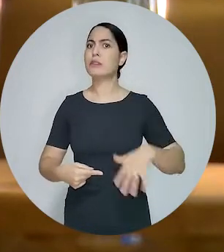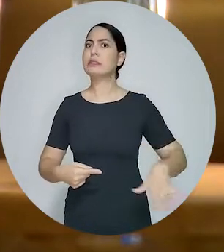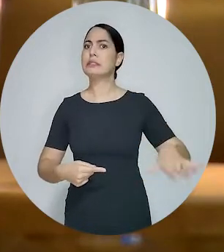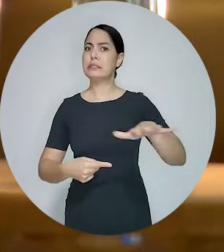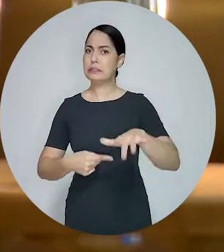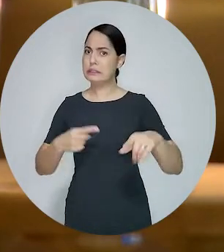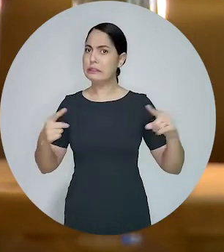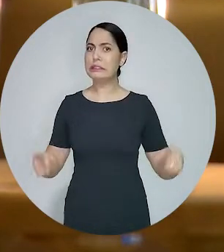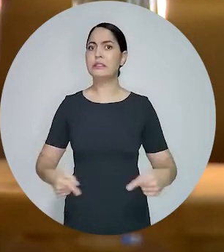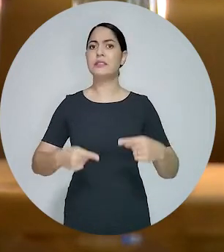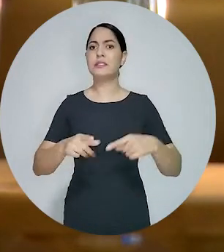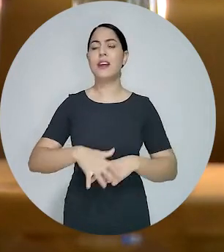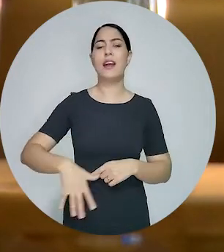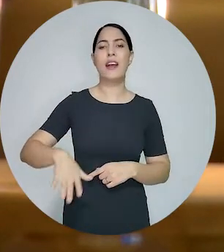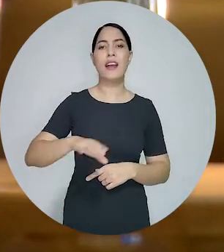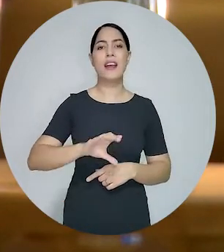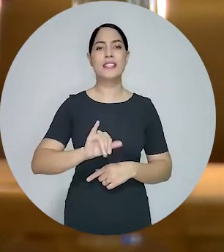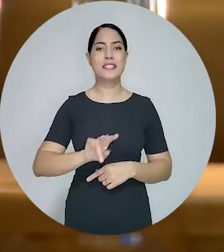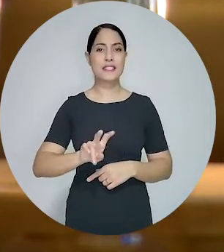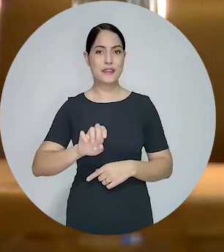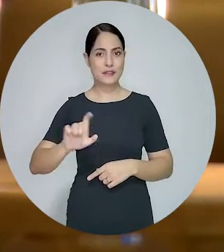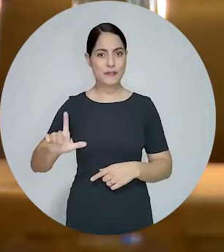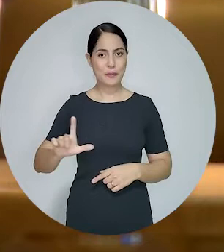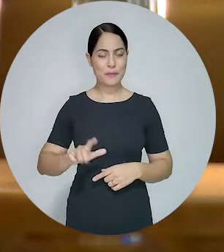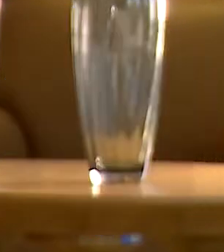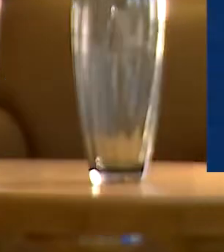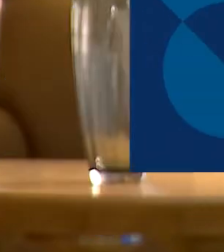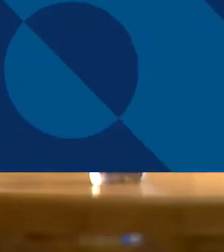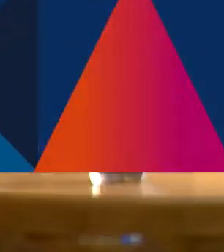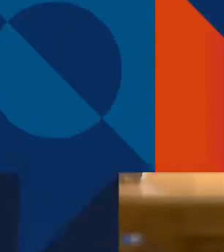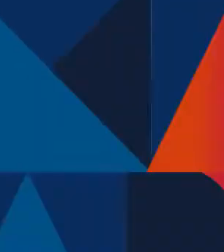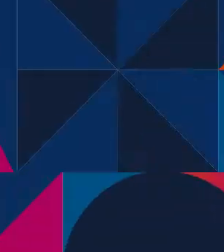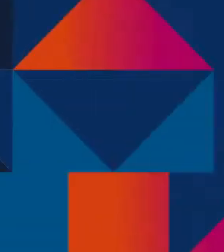advocacia, uma aula aberta da pós-graduação em Advocacia Civil.